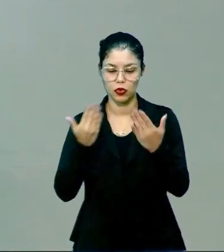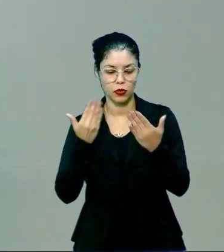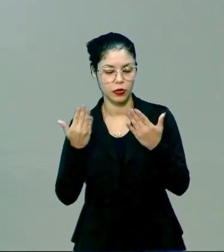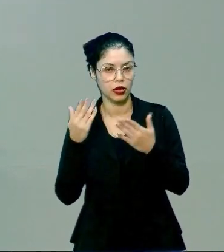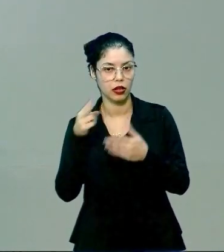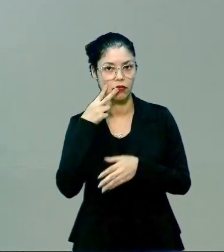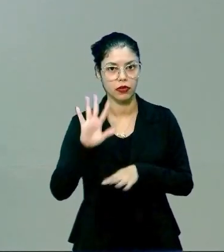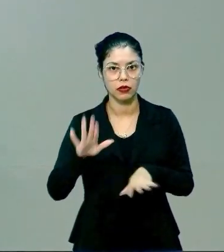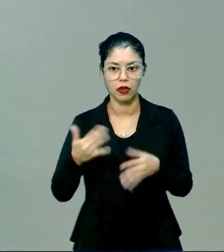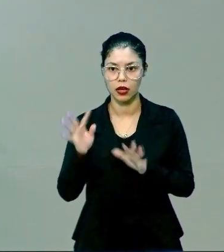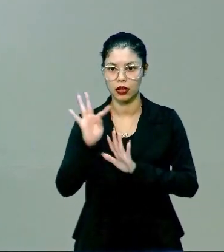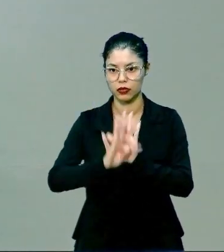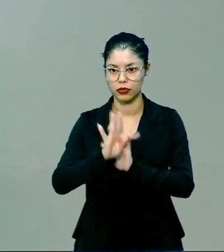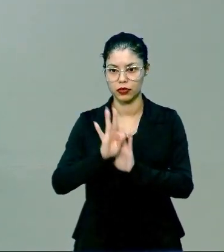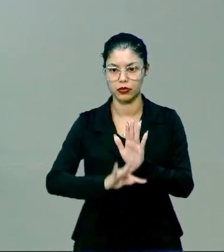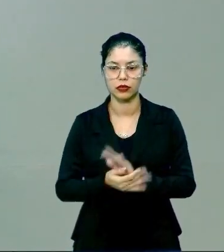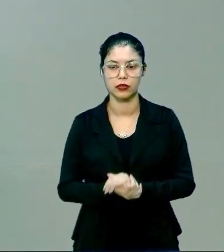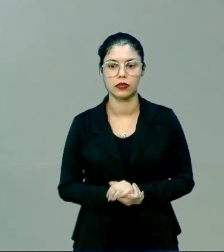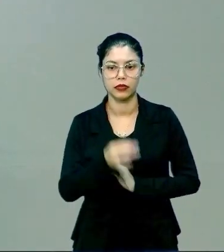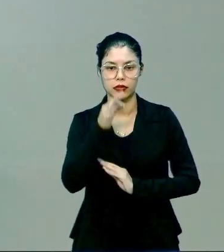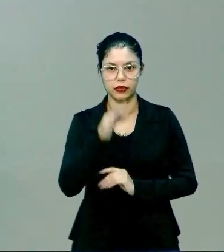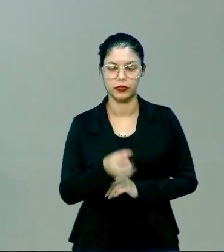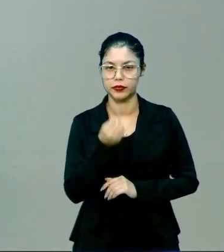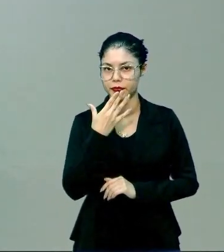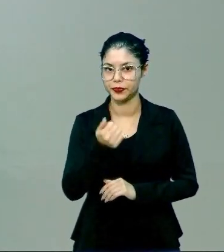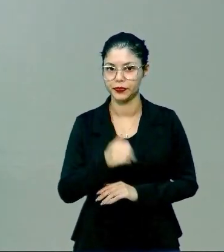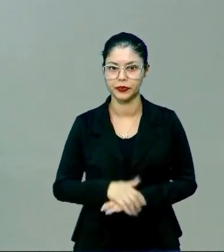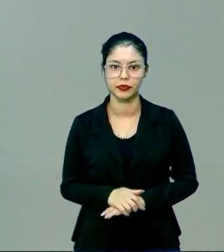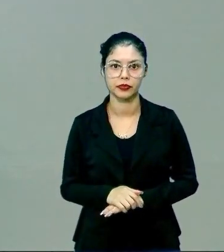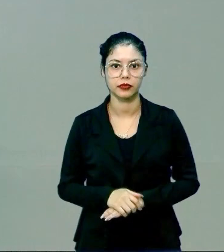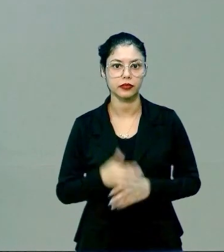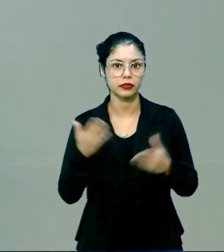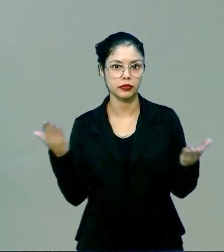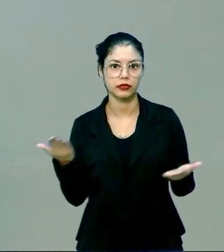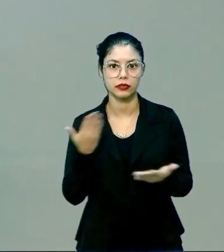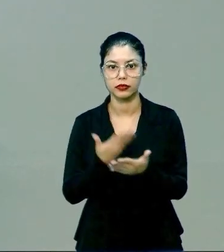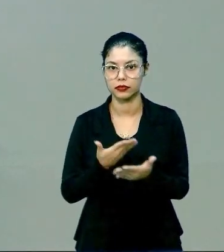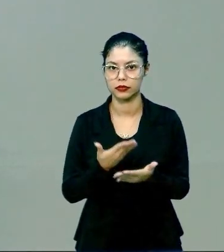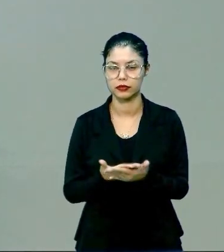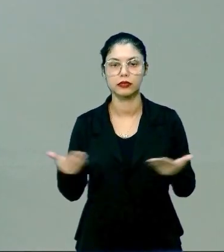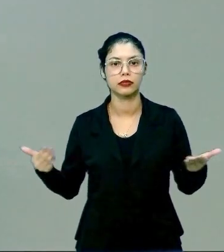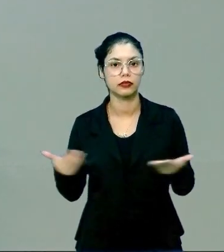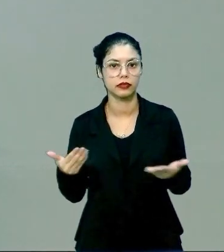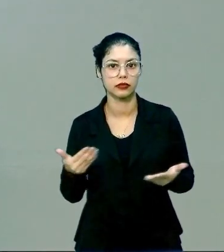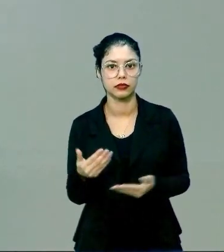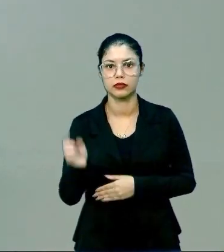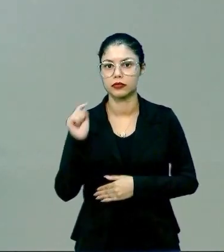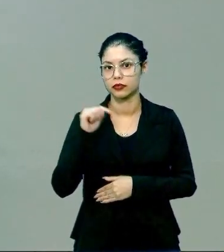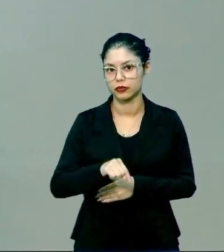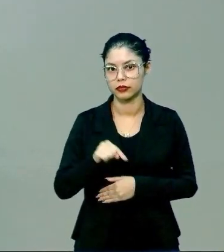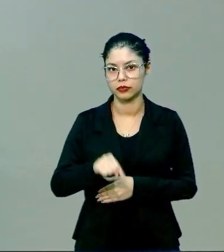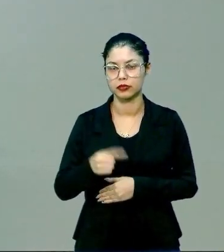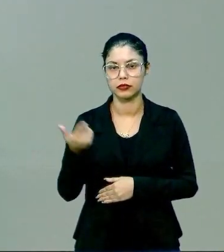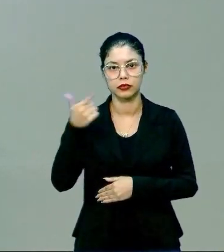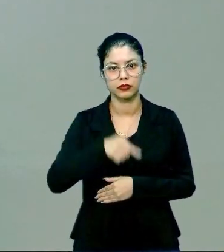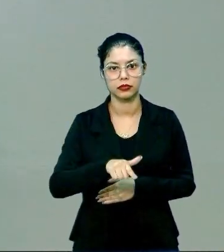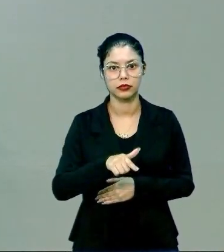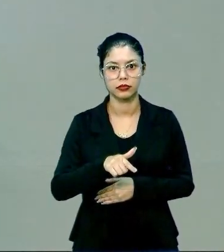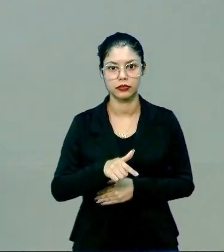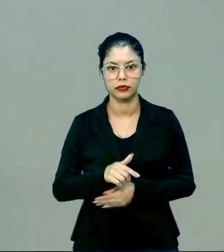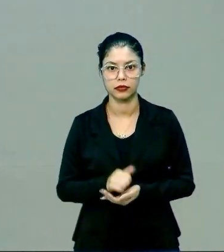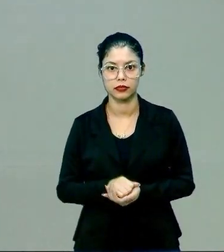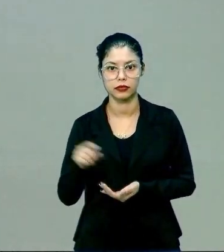prestar atenção àquele textozinho ali. Tudo bem? Pessoal, essa foi a nossa aula de hoje. Para rever